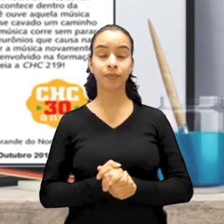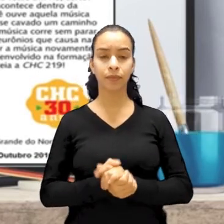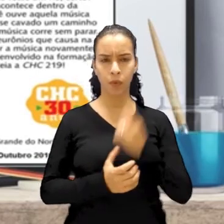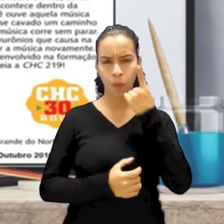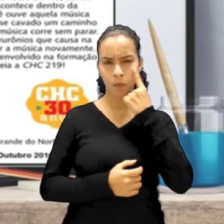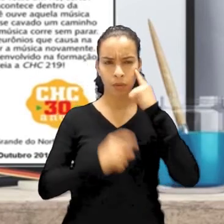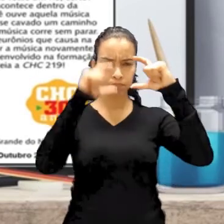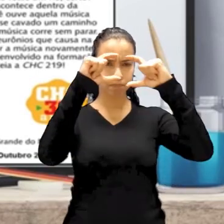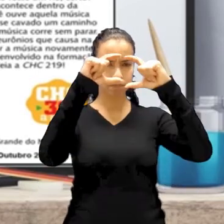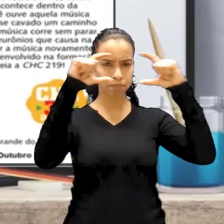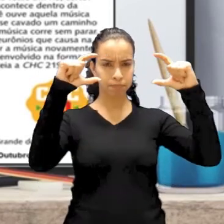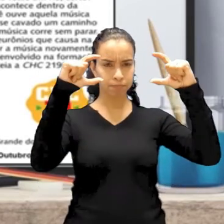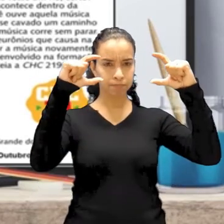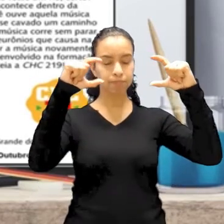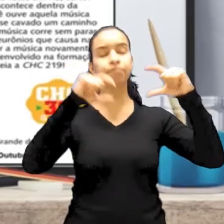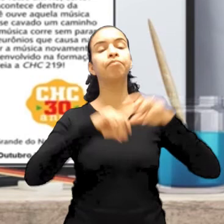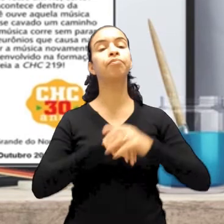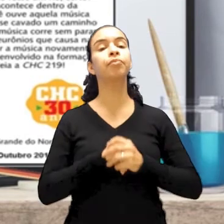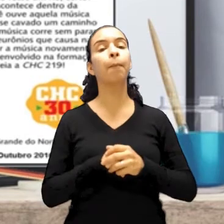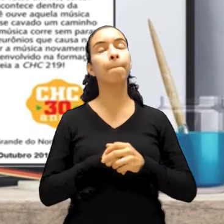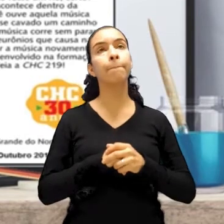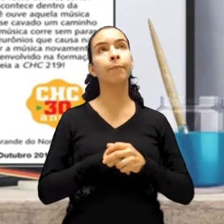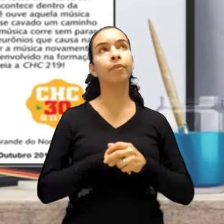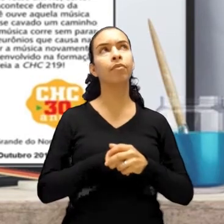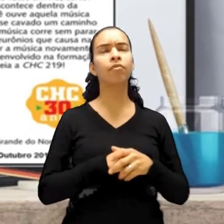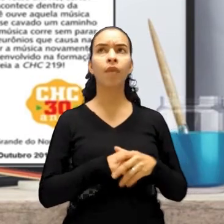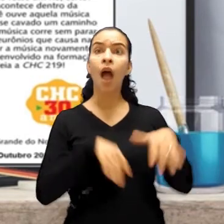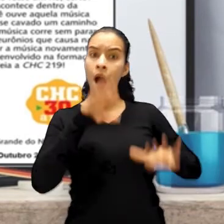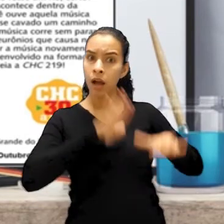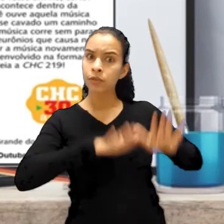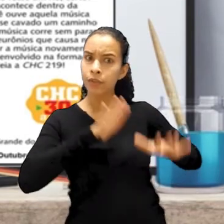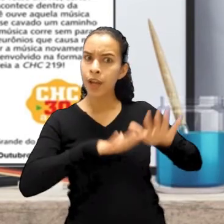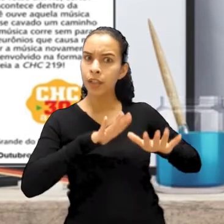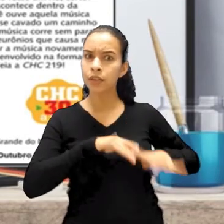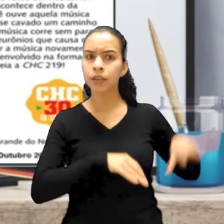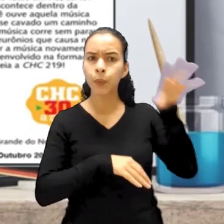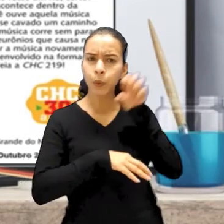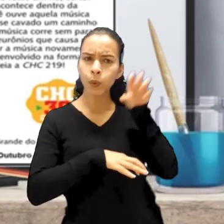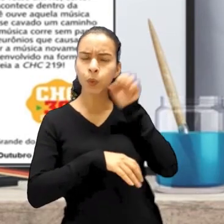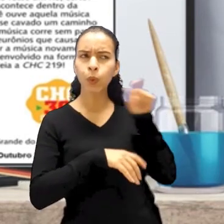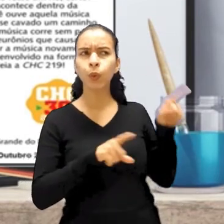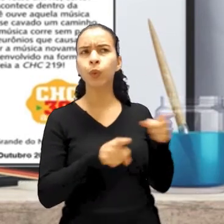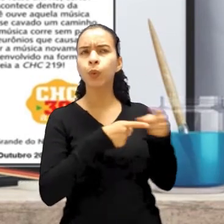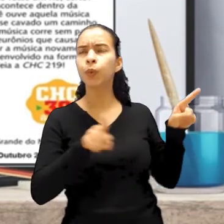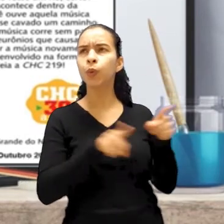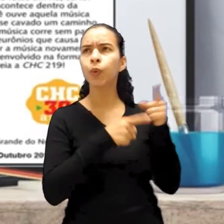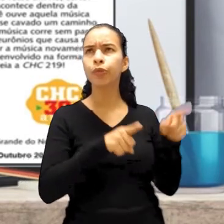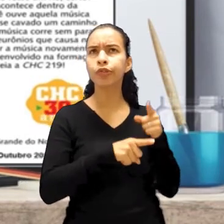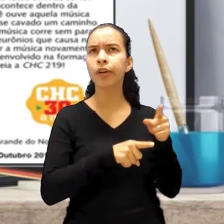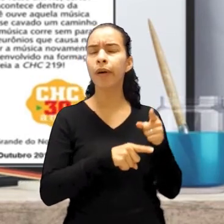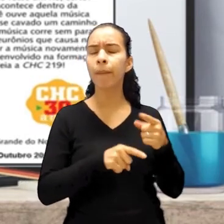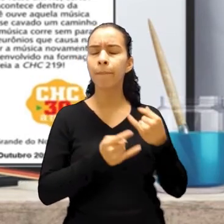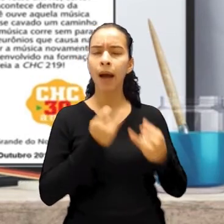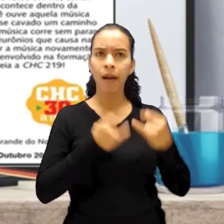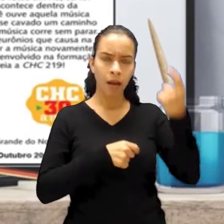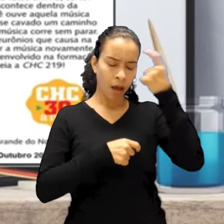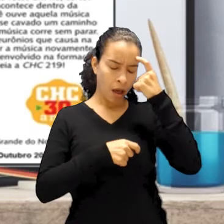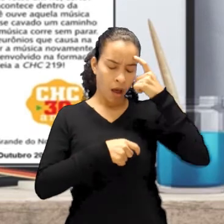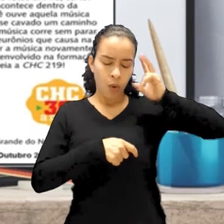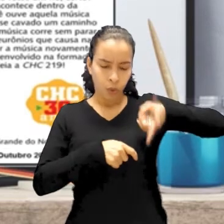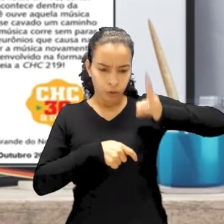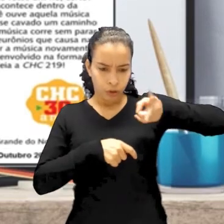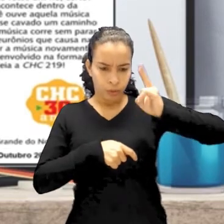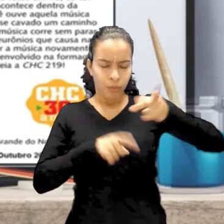Então, observe a introdução. Às vezes, eu escuto uma música e ela continua tocando sem parar dentro da